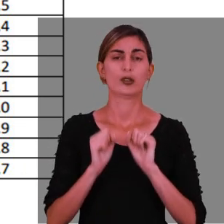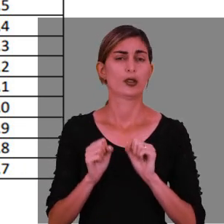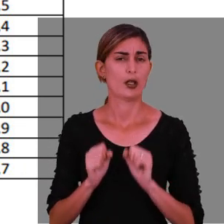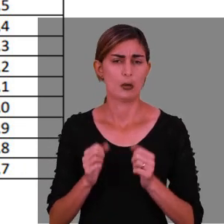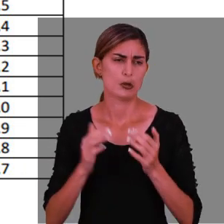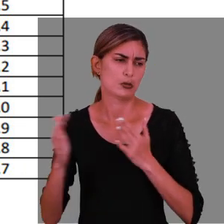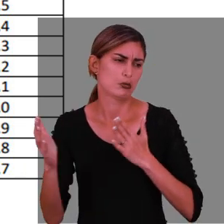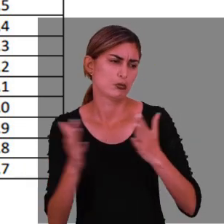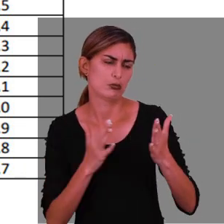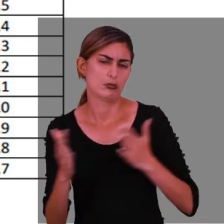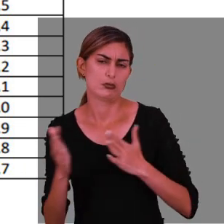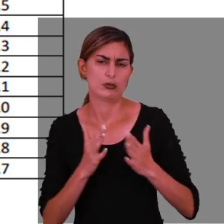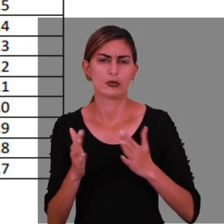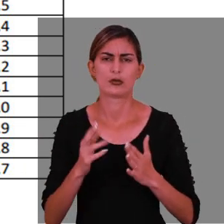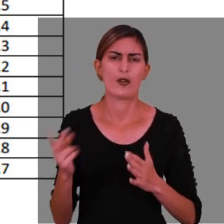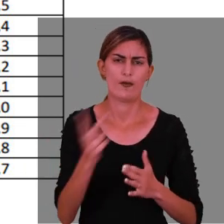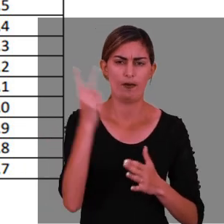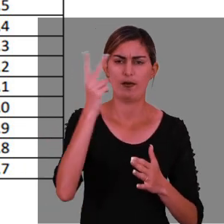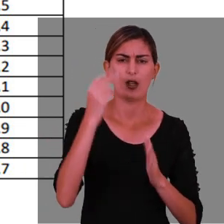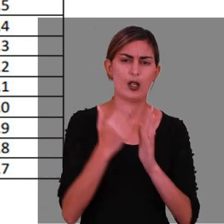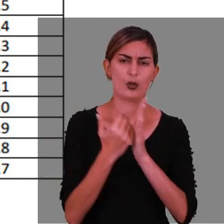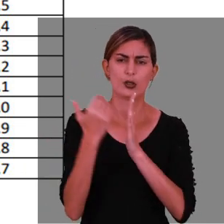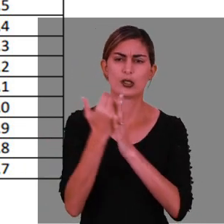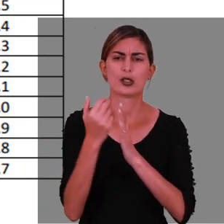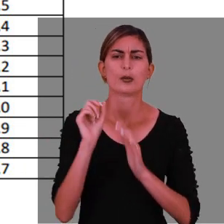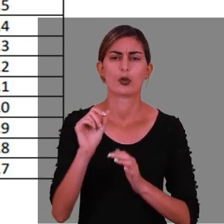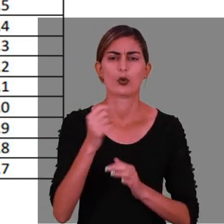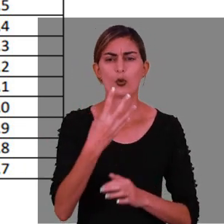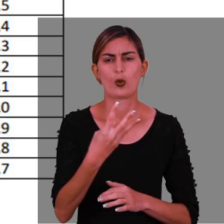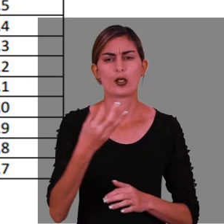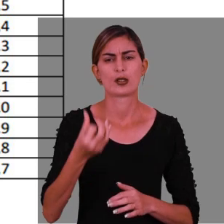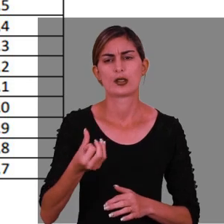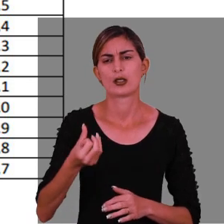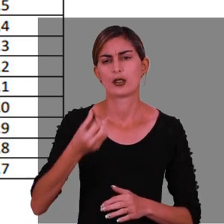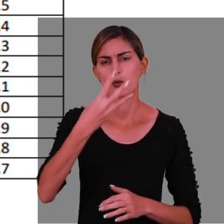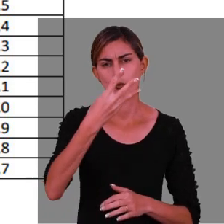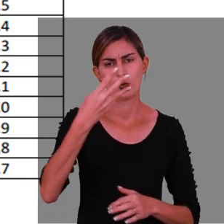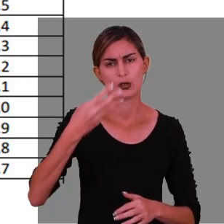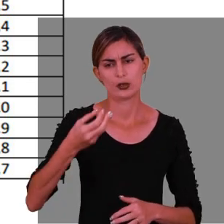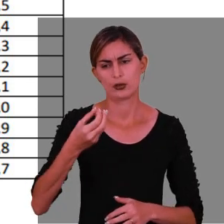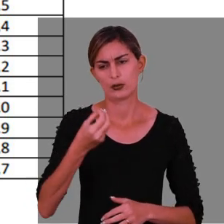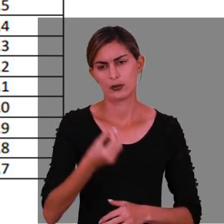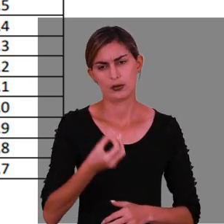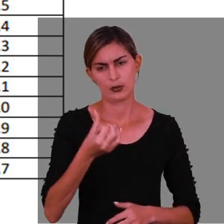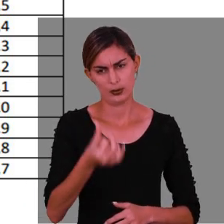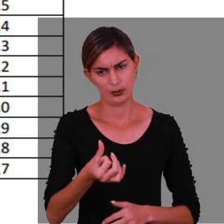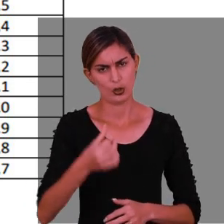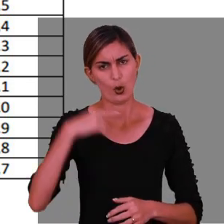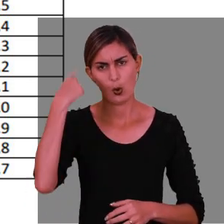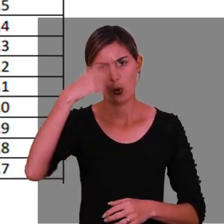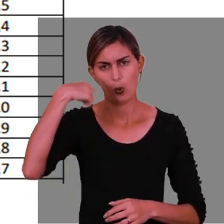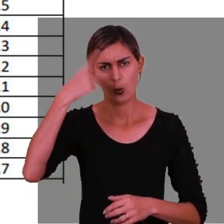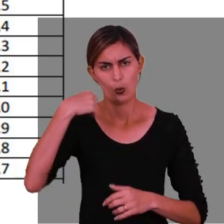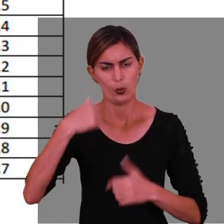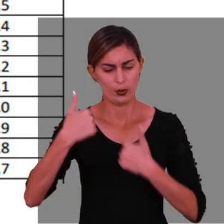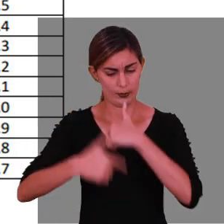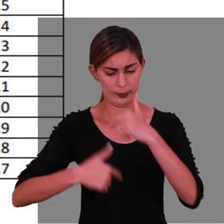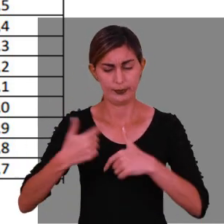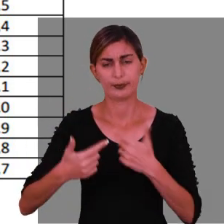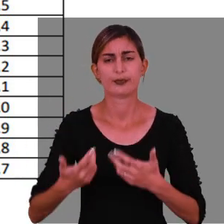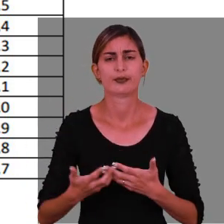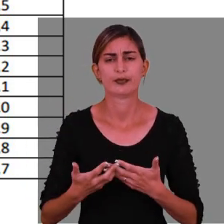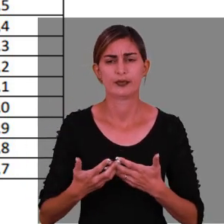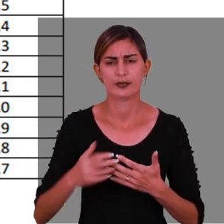podemos nos basear no valor imediatamente acima, que seria de 406 quilocaloria por hora. Para